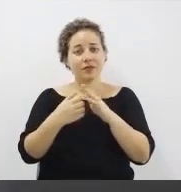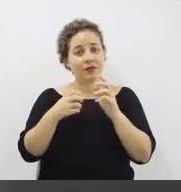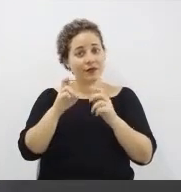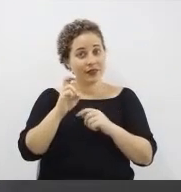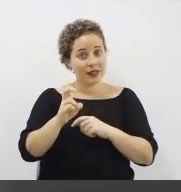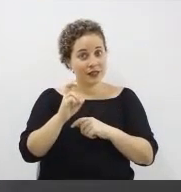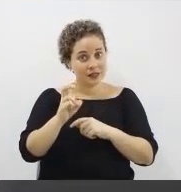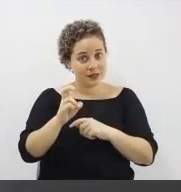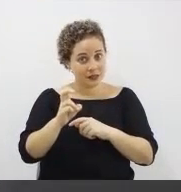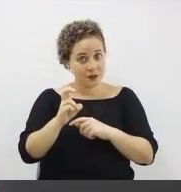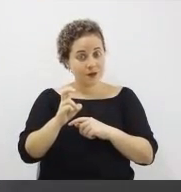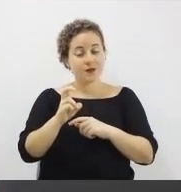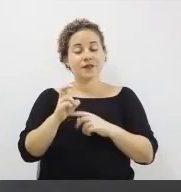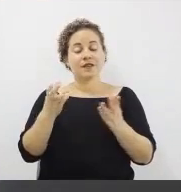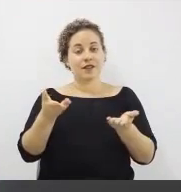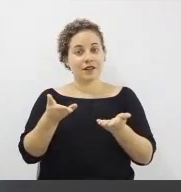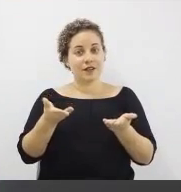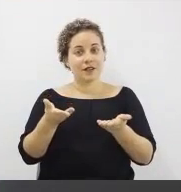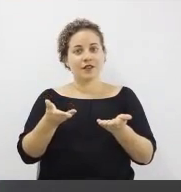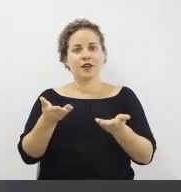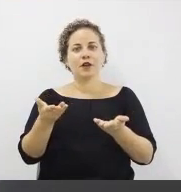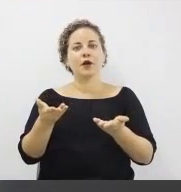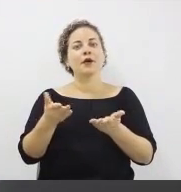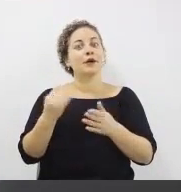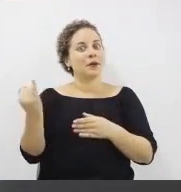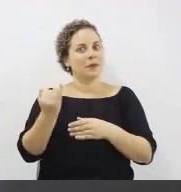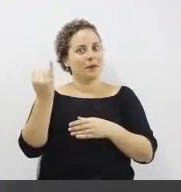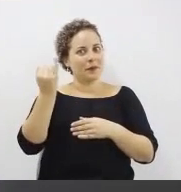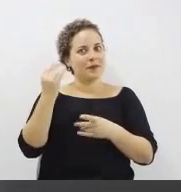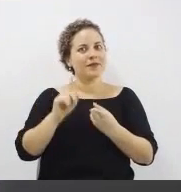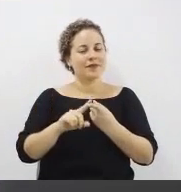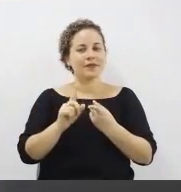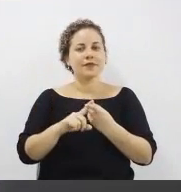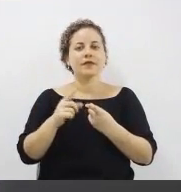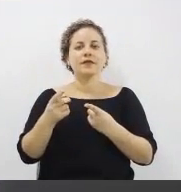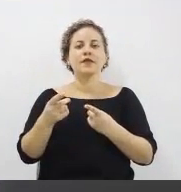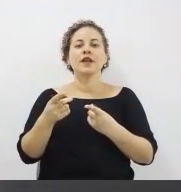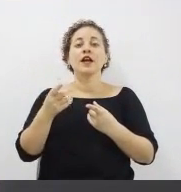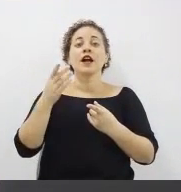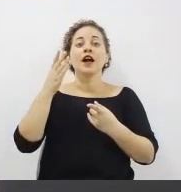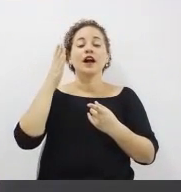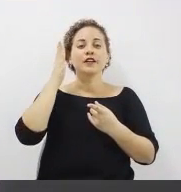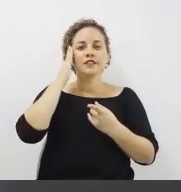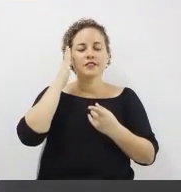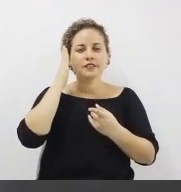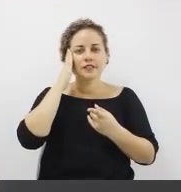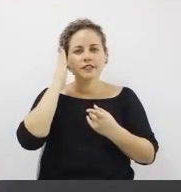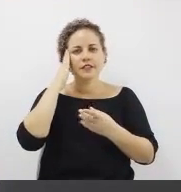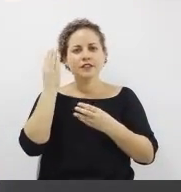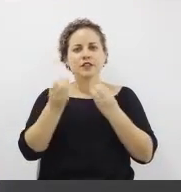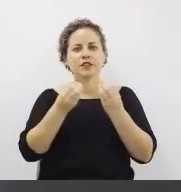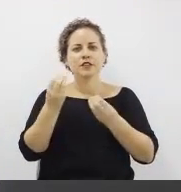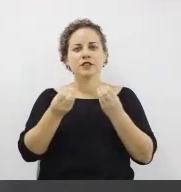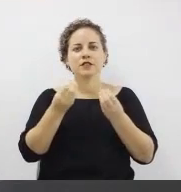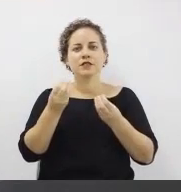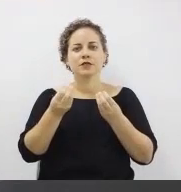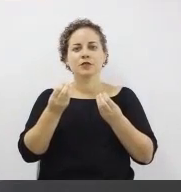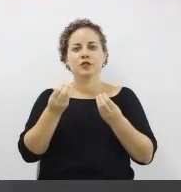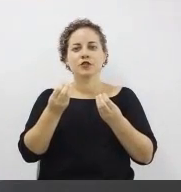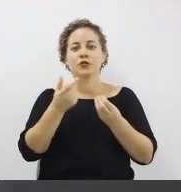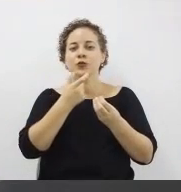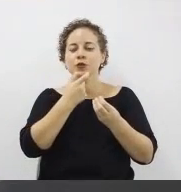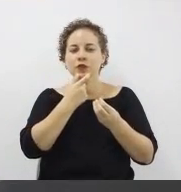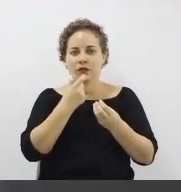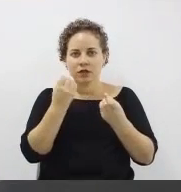último, porém não menos importante, vocês verão a quinta competência, que é compreender a operação Just in Time,